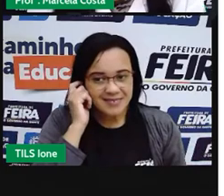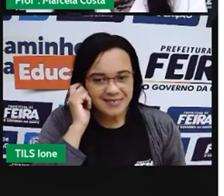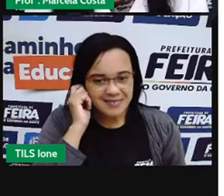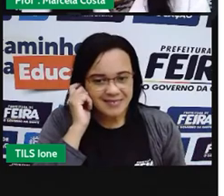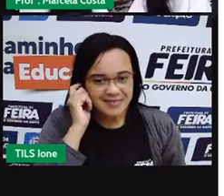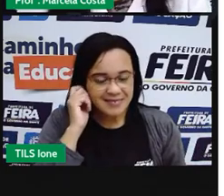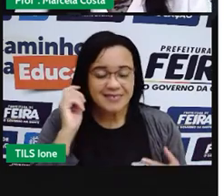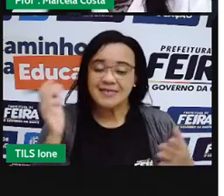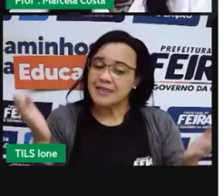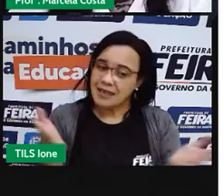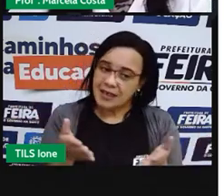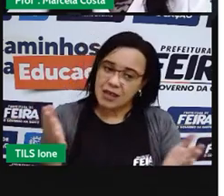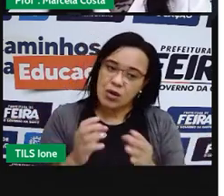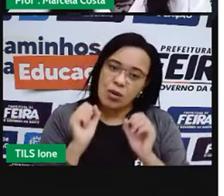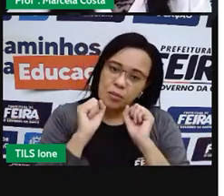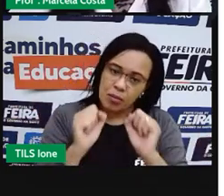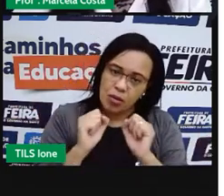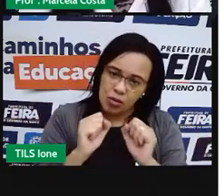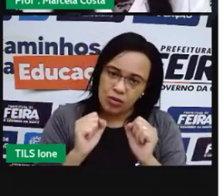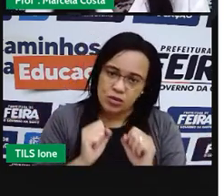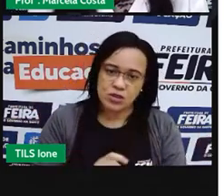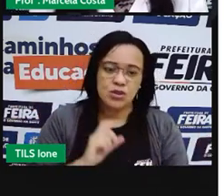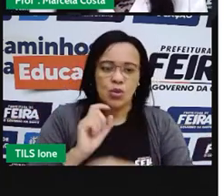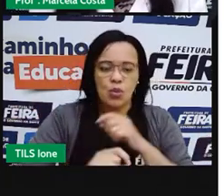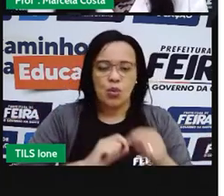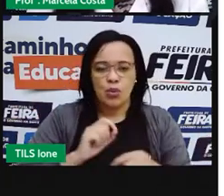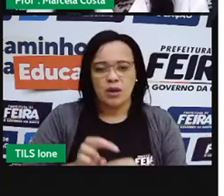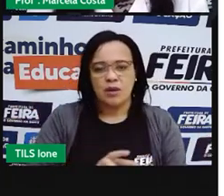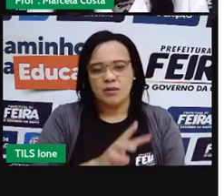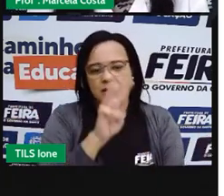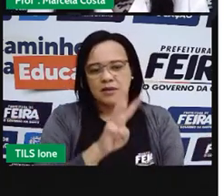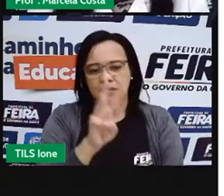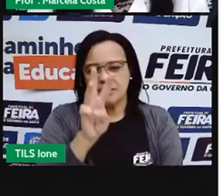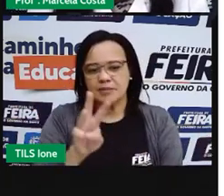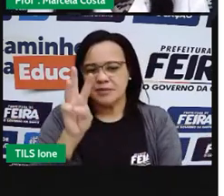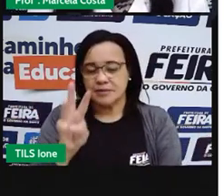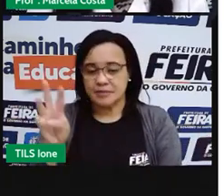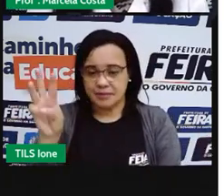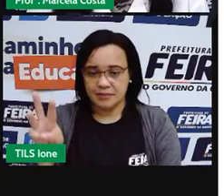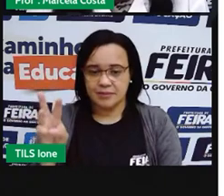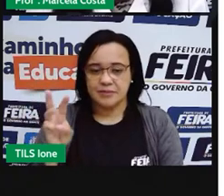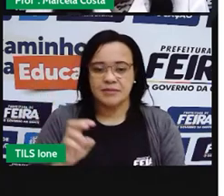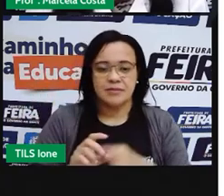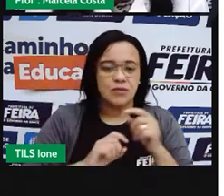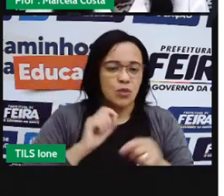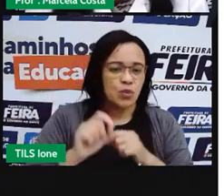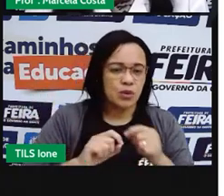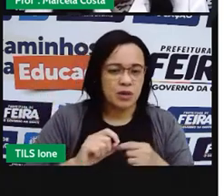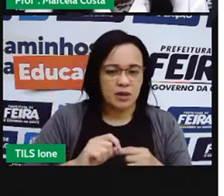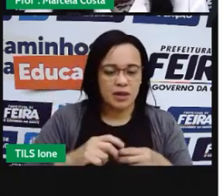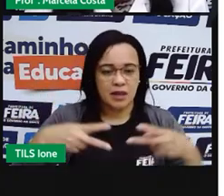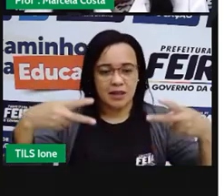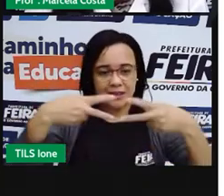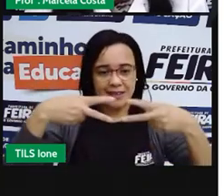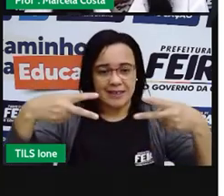Agora, crianças, eu quero mostrar para vocês um site que desse site está